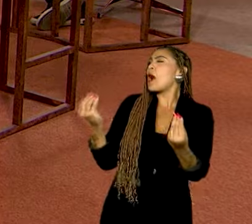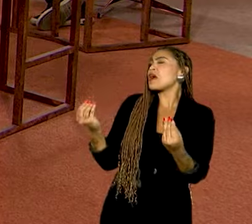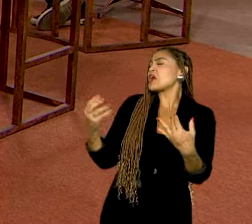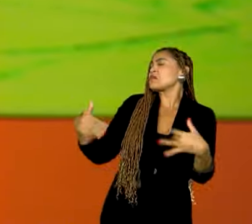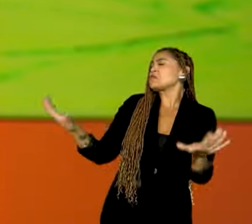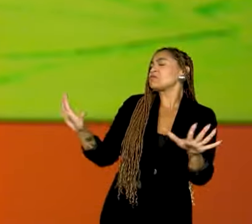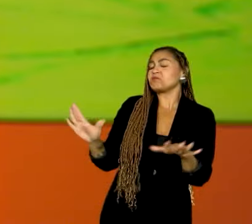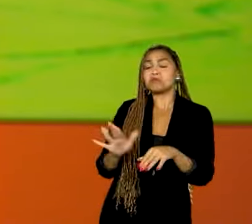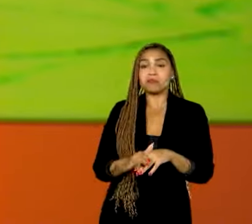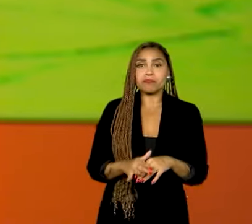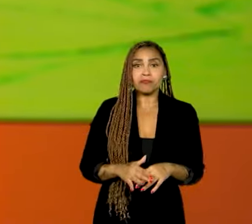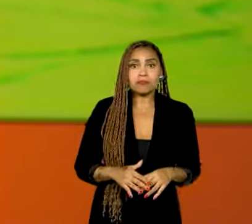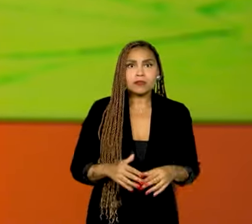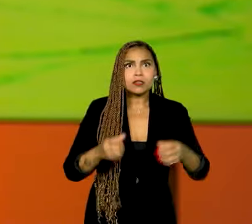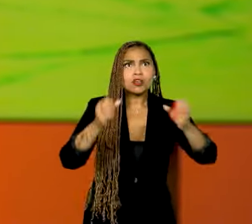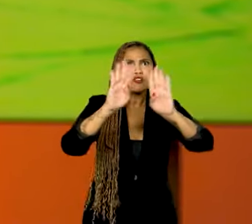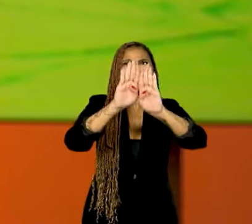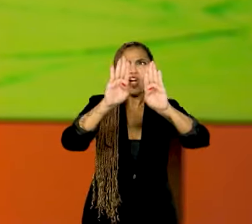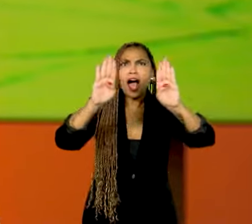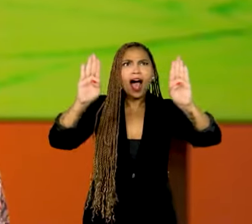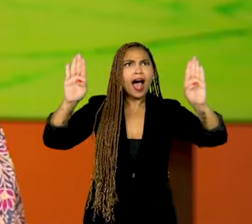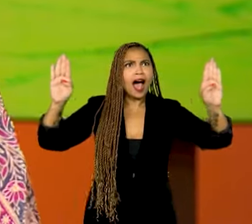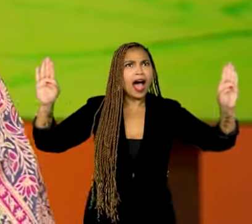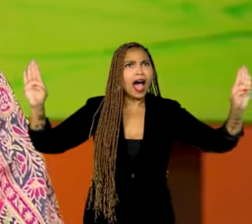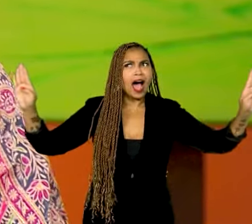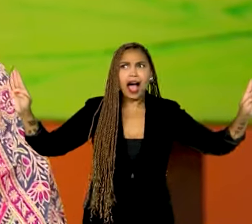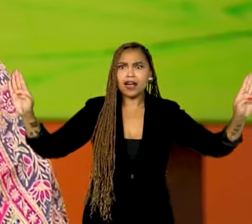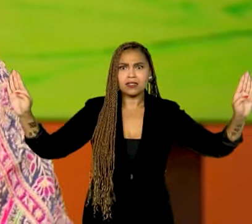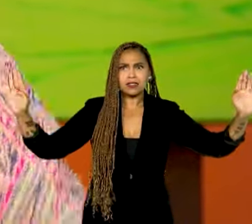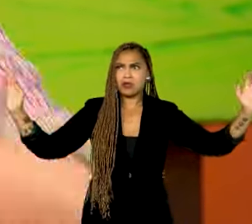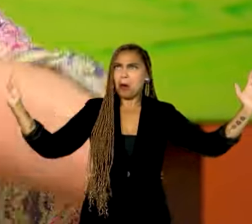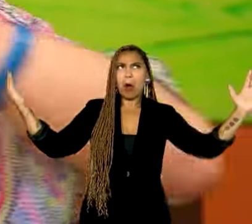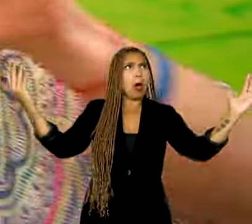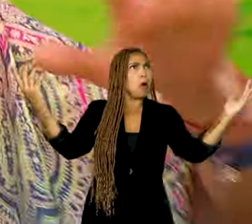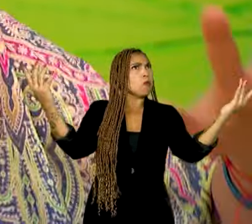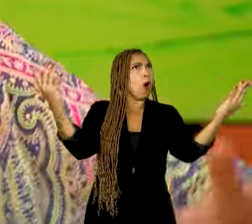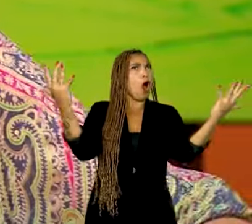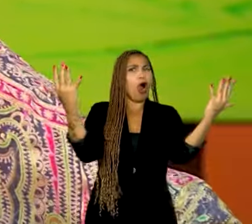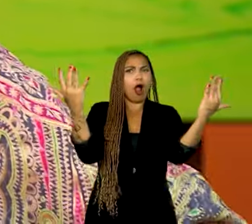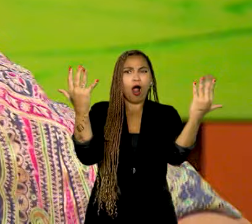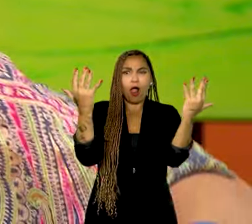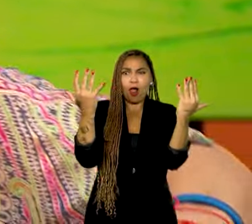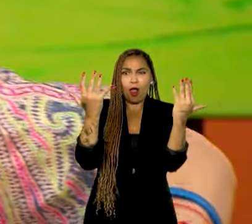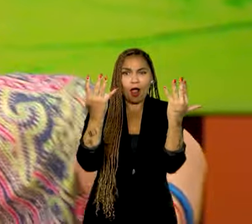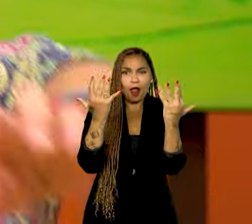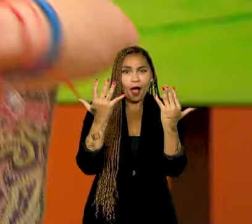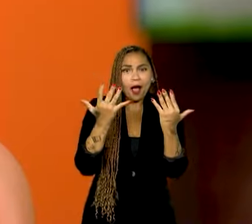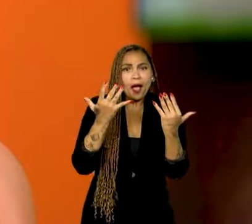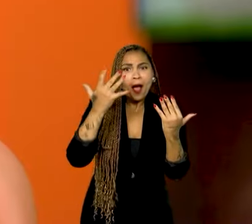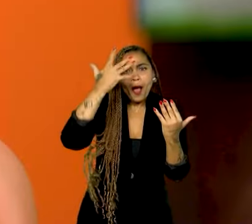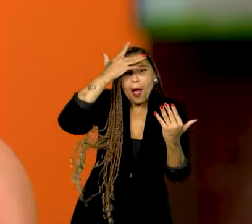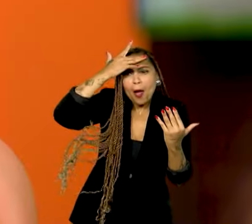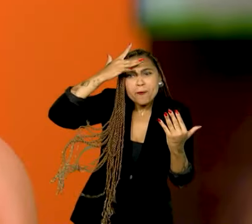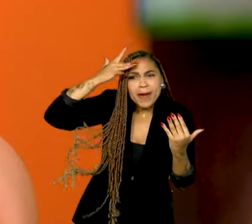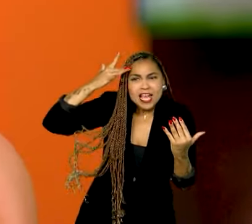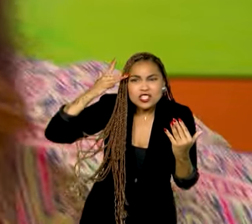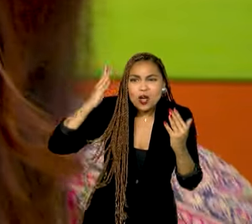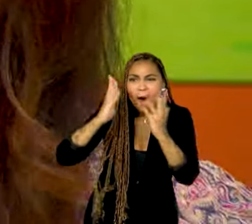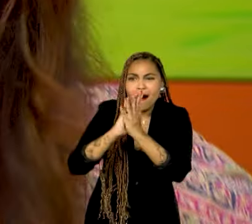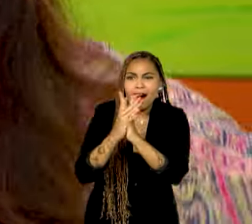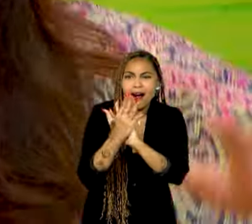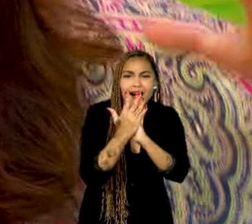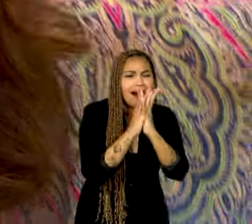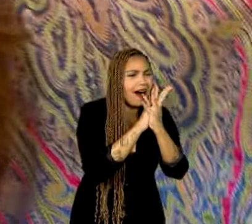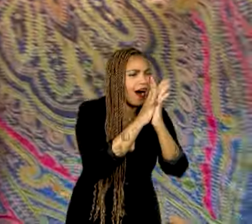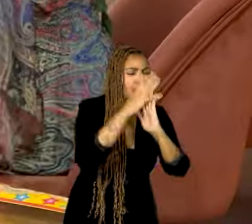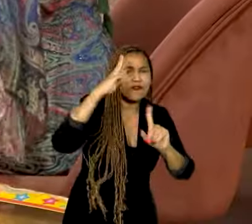a porta, nossa, pareceu um... Não. Abriu a porta, mas tinha gente pendurada.